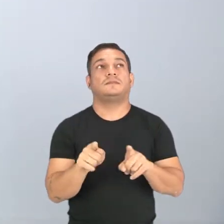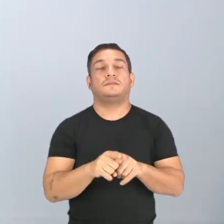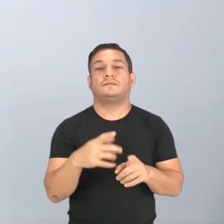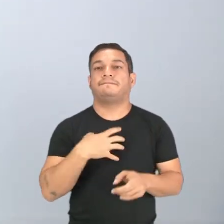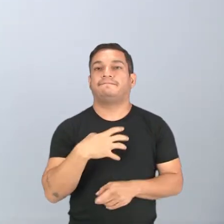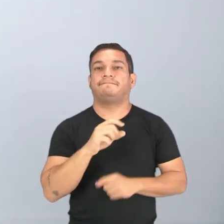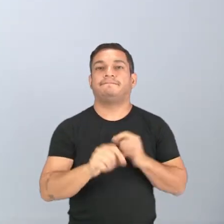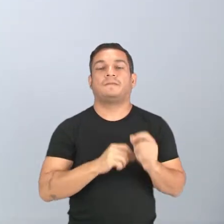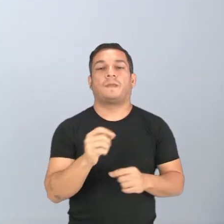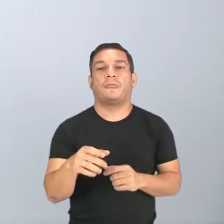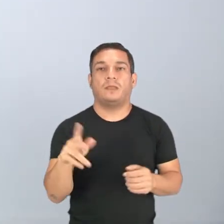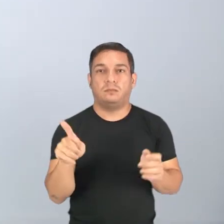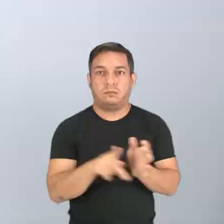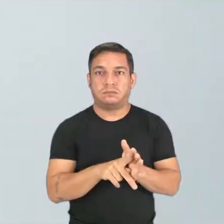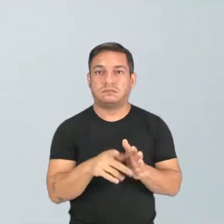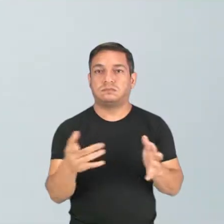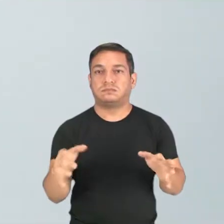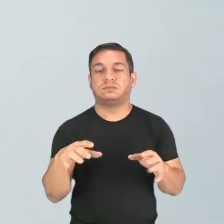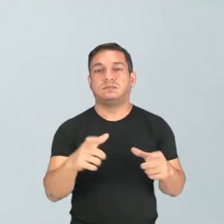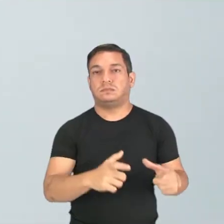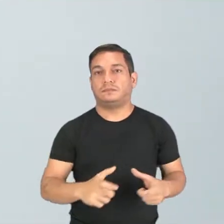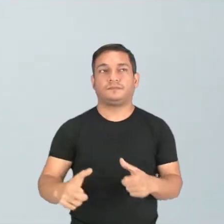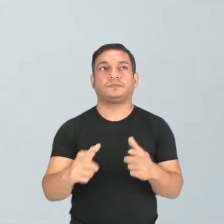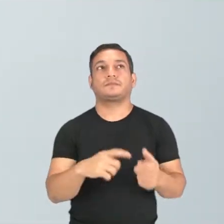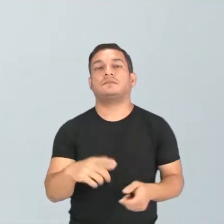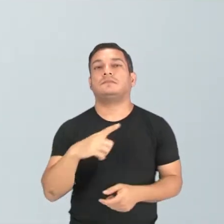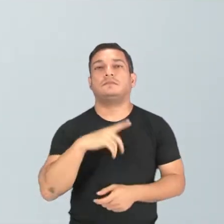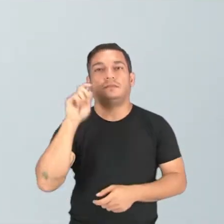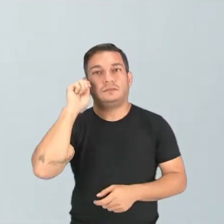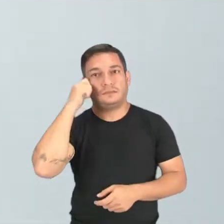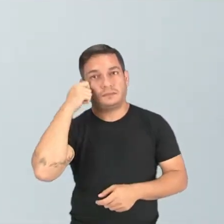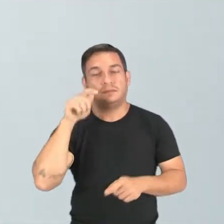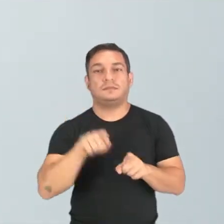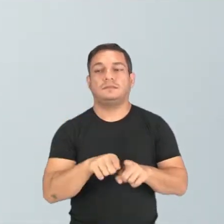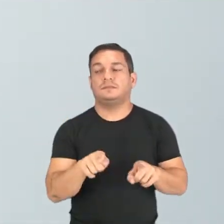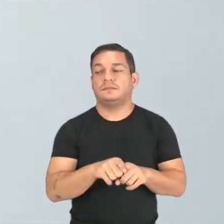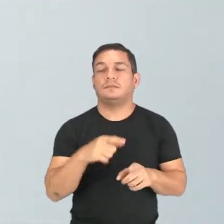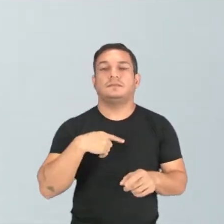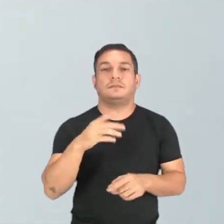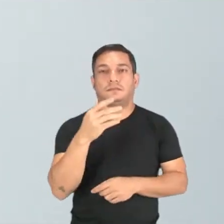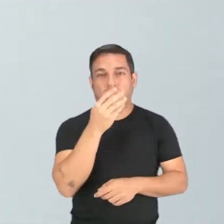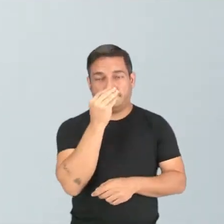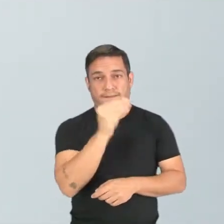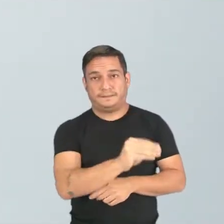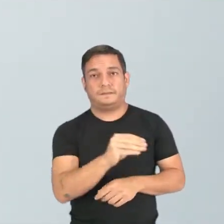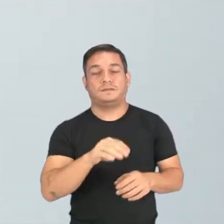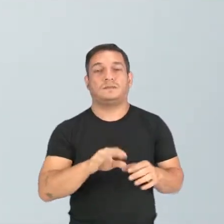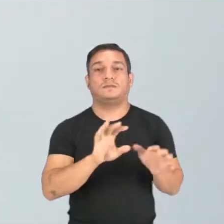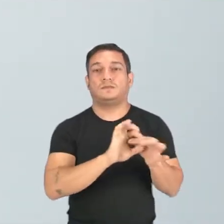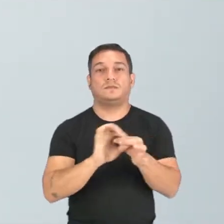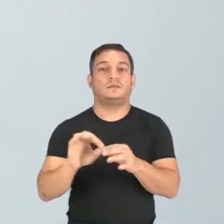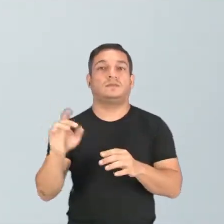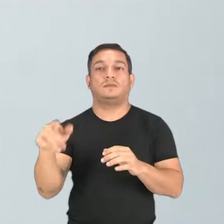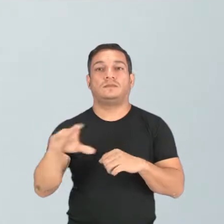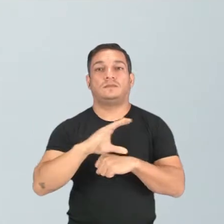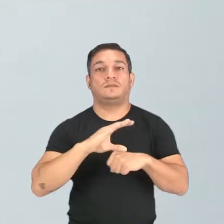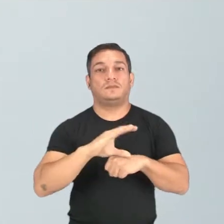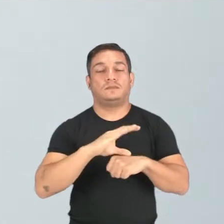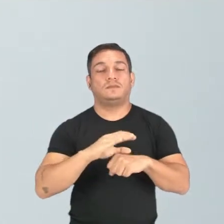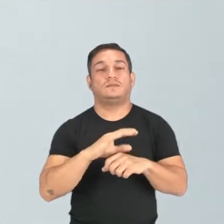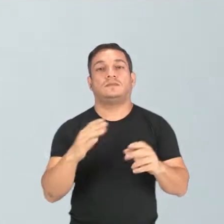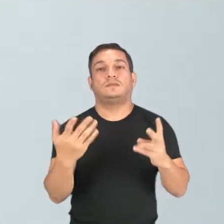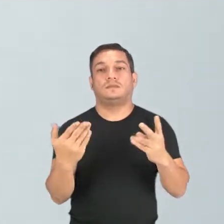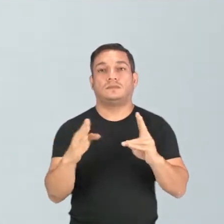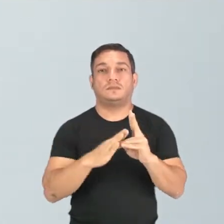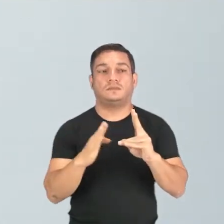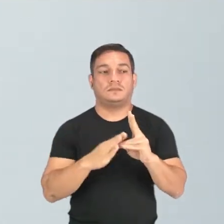se sentiam também pertencentes, haviam os negros que também tinham sido deixados de fora do texto constitucional, assim como os